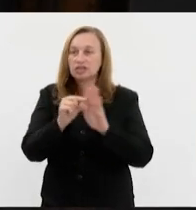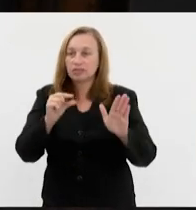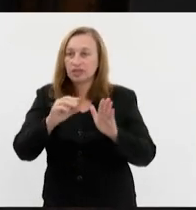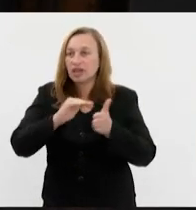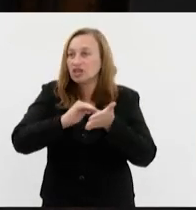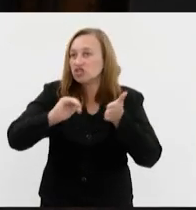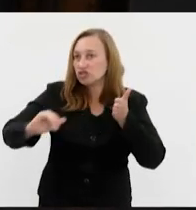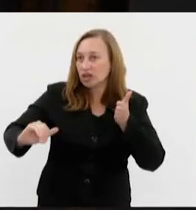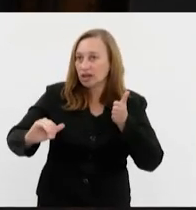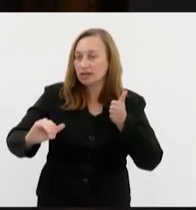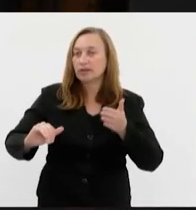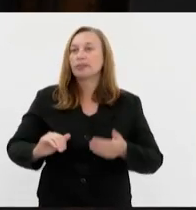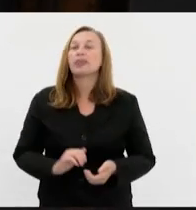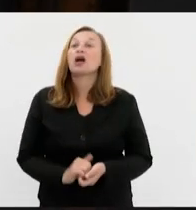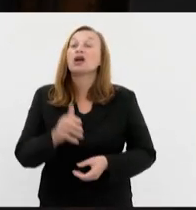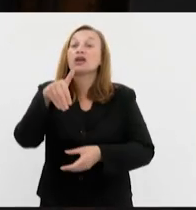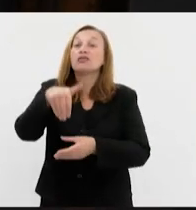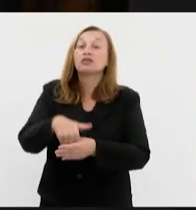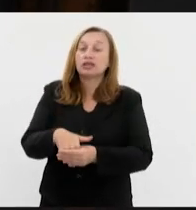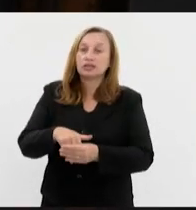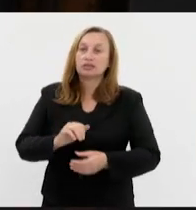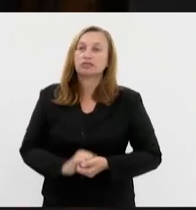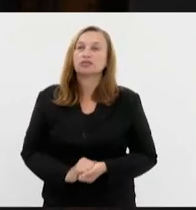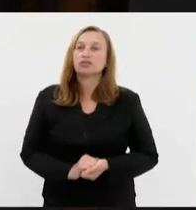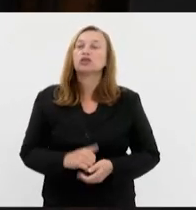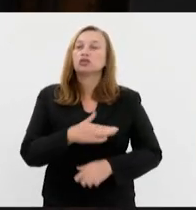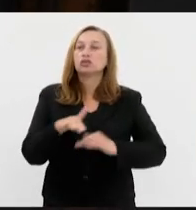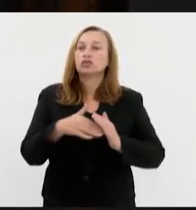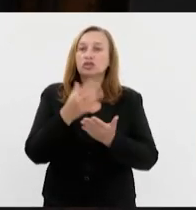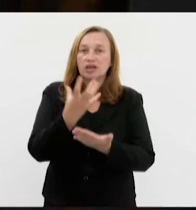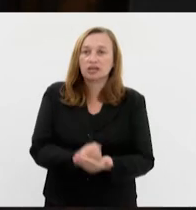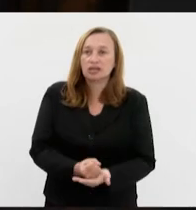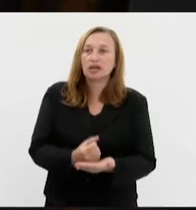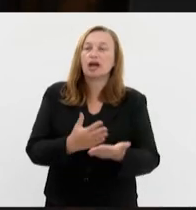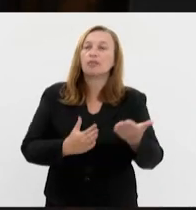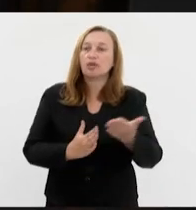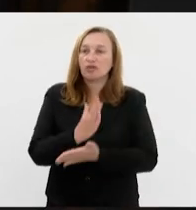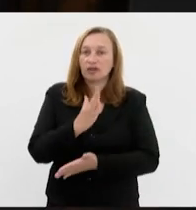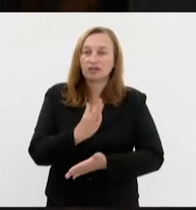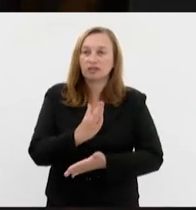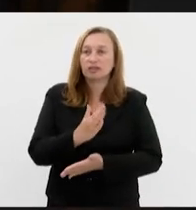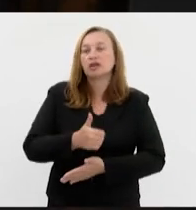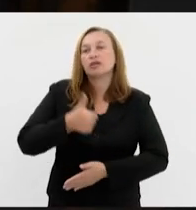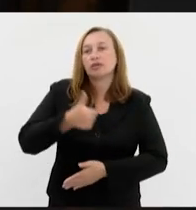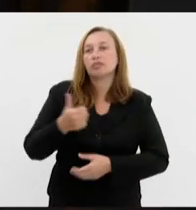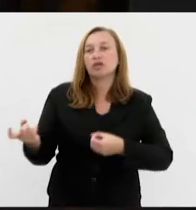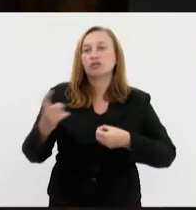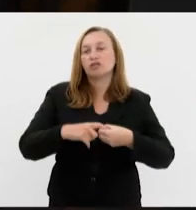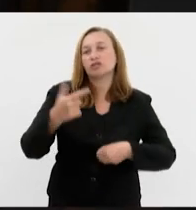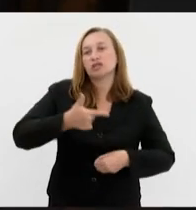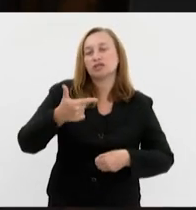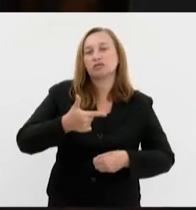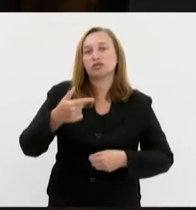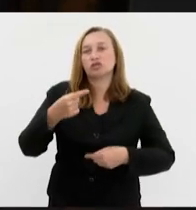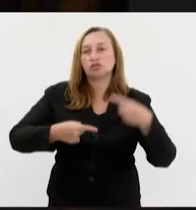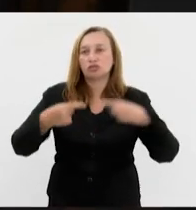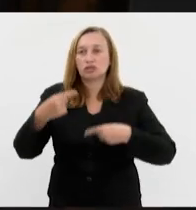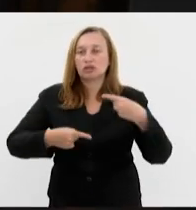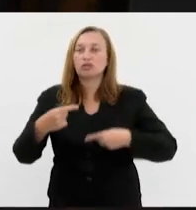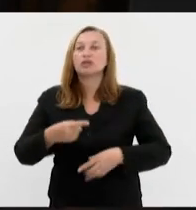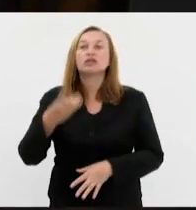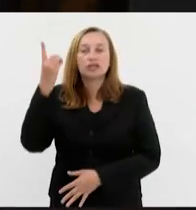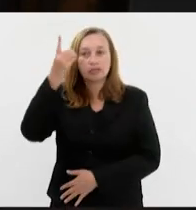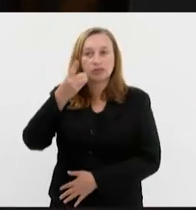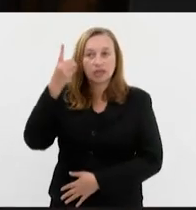assim, em votação. Senhores que aprovam, permaneçam como estão, aprovado em primeiro, retorna em segunda.